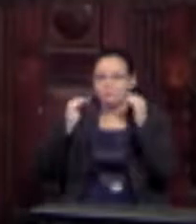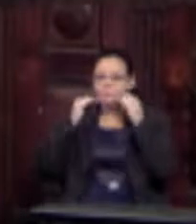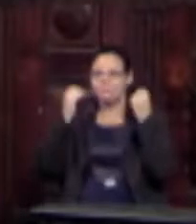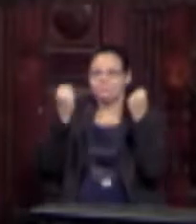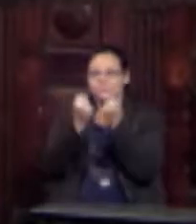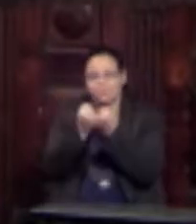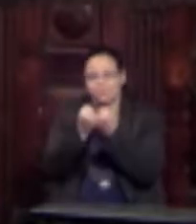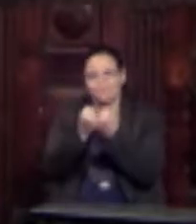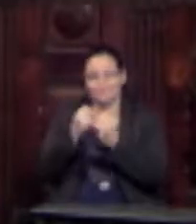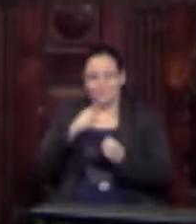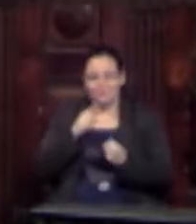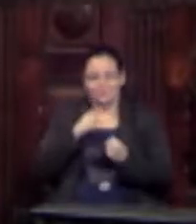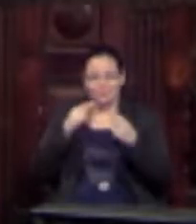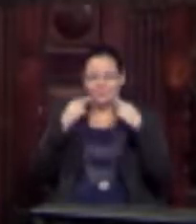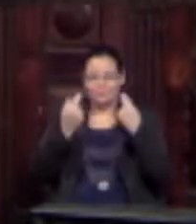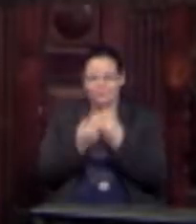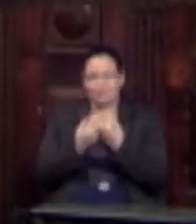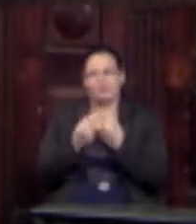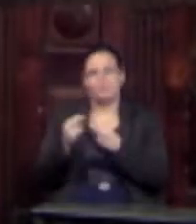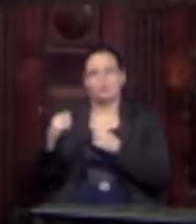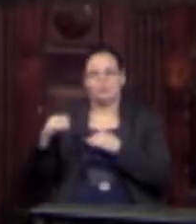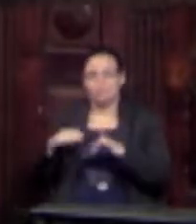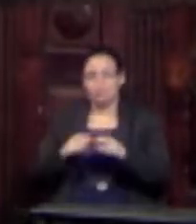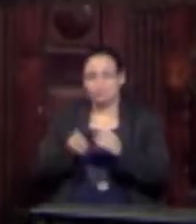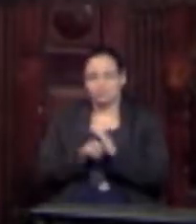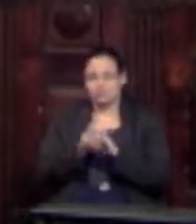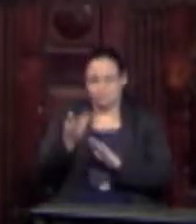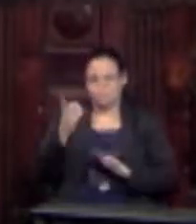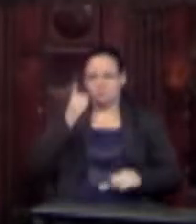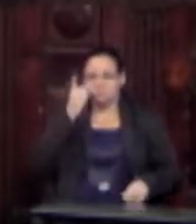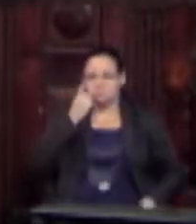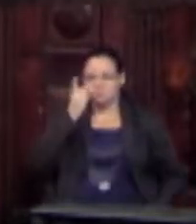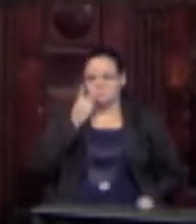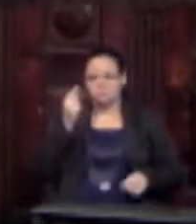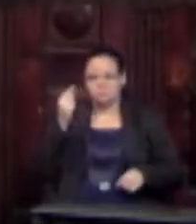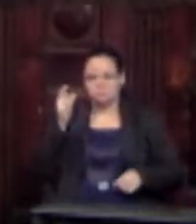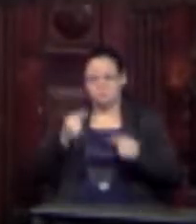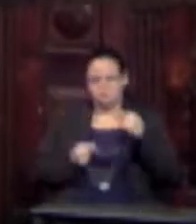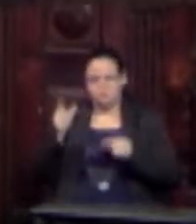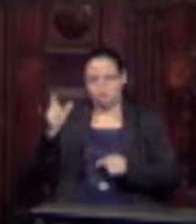Uma audiência com muitos parlamentares presentes.